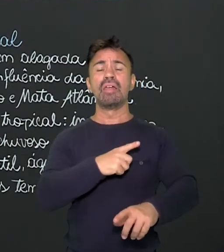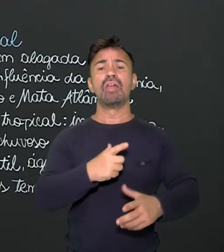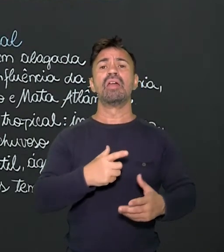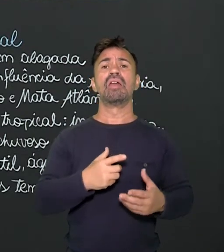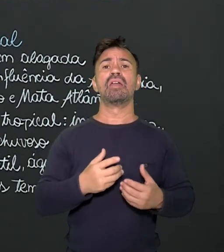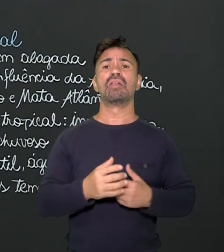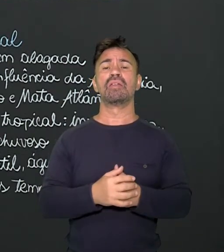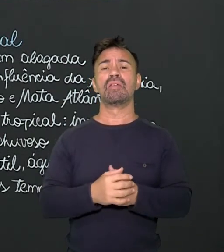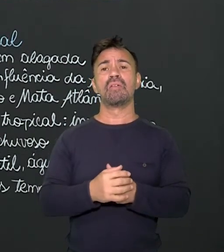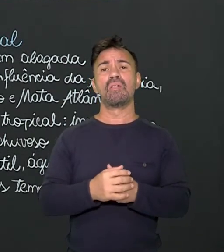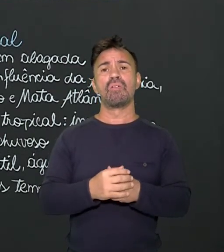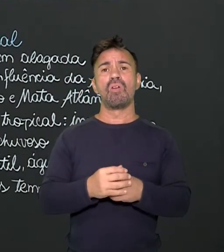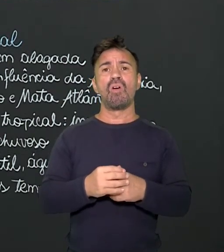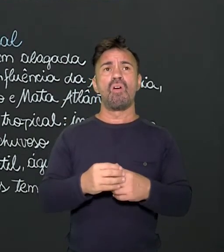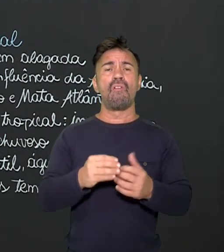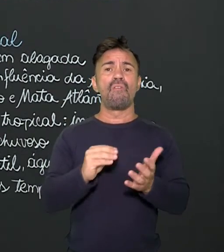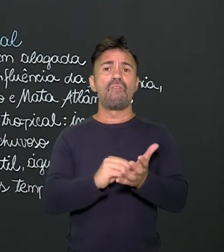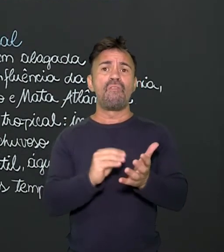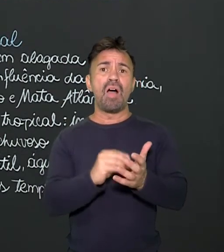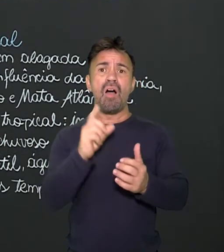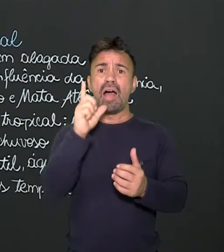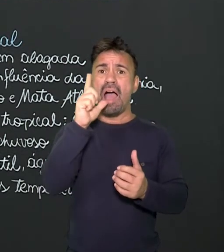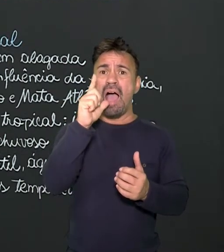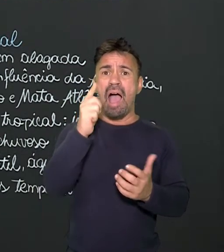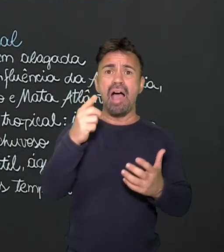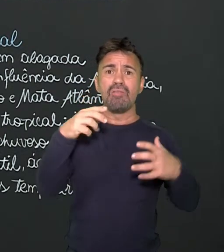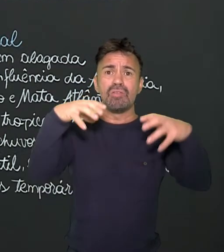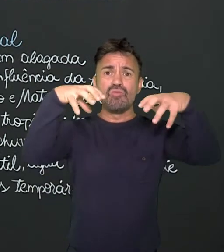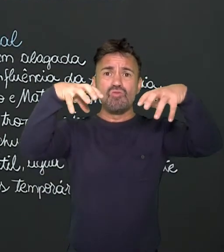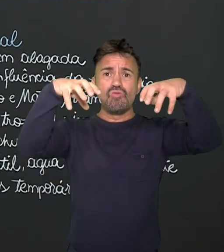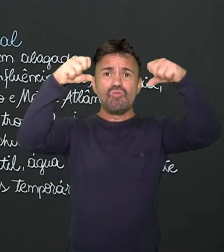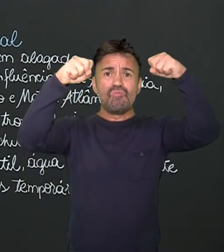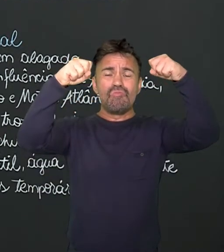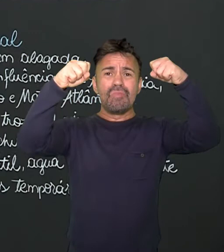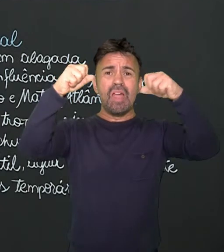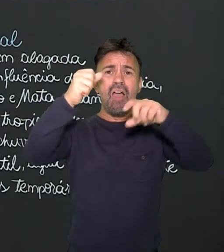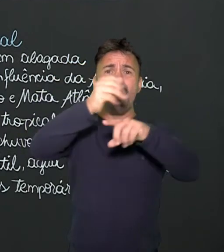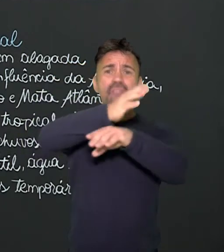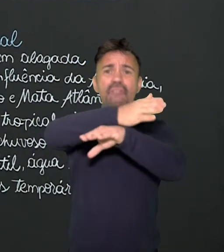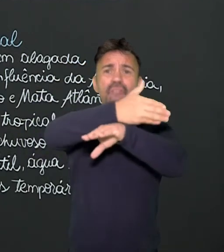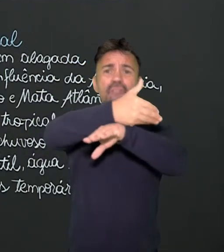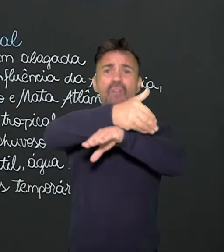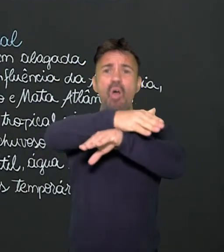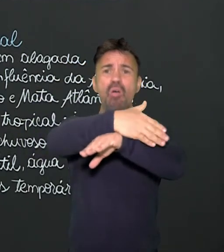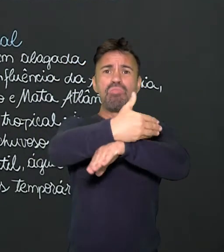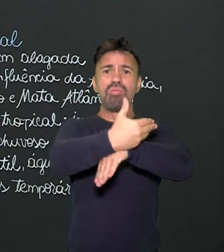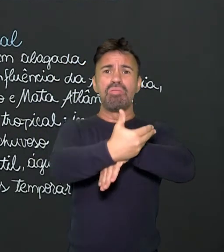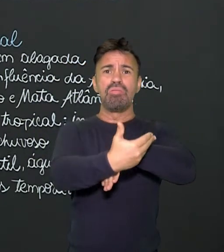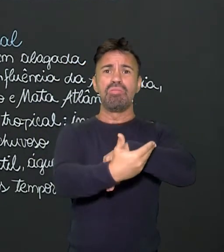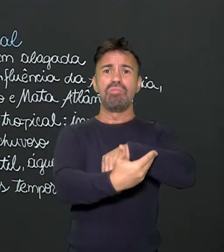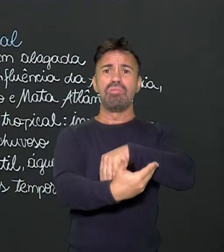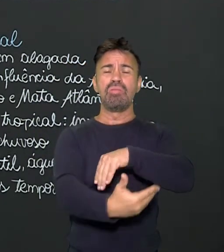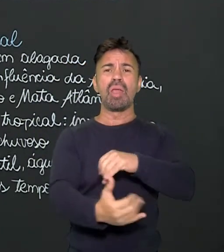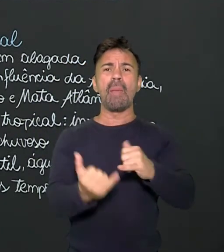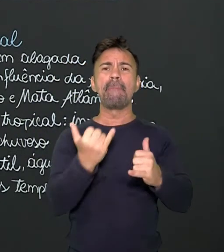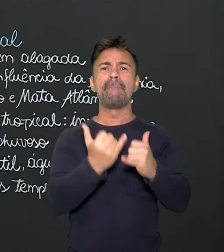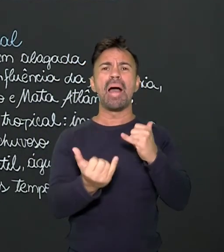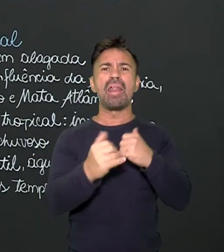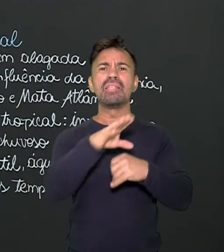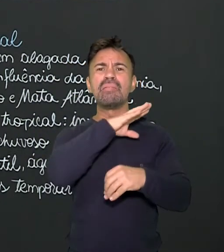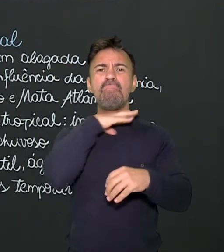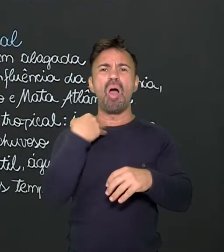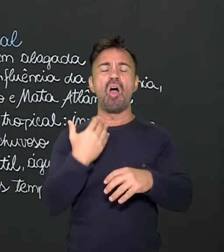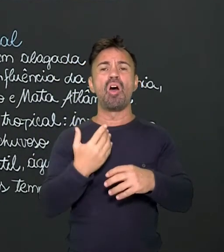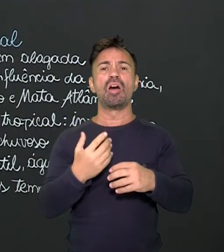para lidar com a escassez e com a seca, é comum que haja perda de folhas, dando uma impressão de que aquelas árvores estão